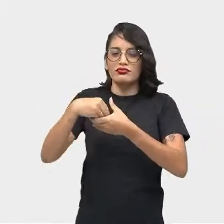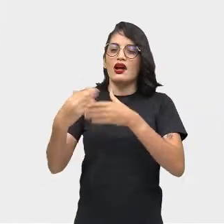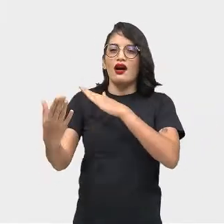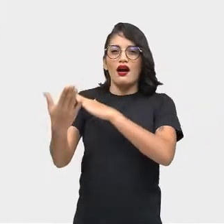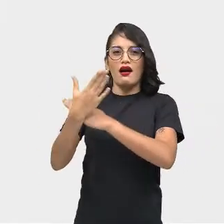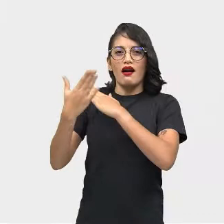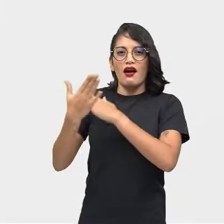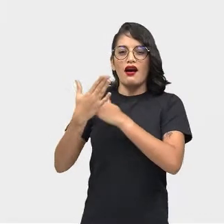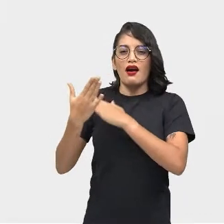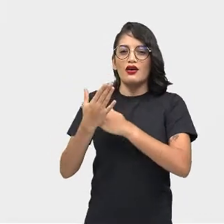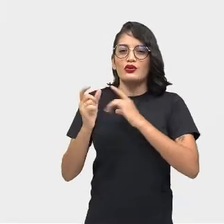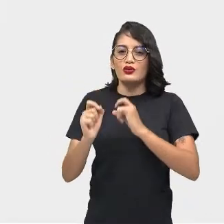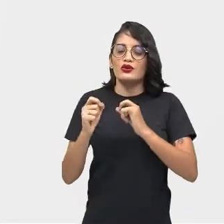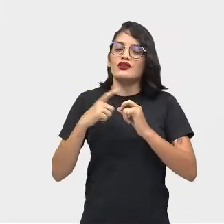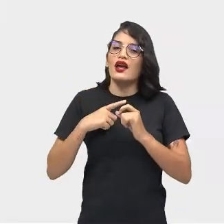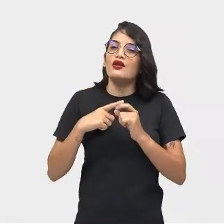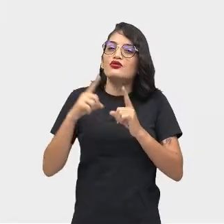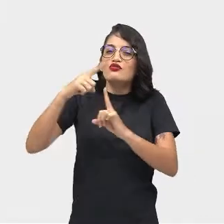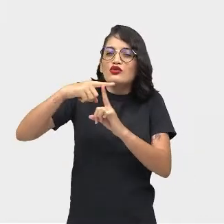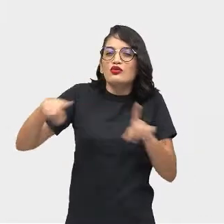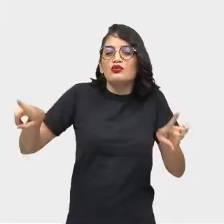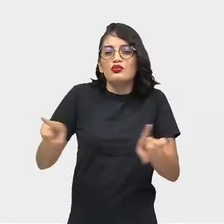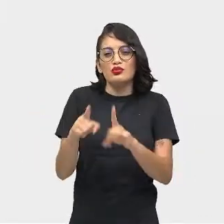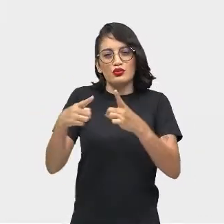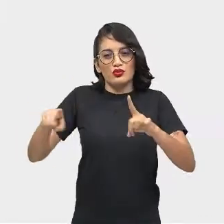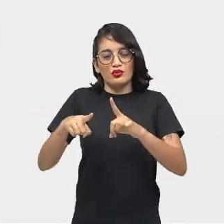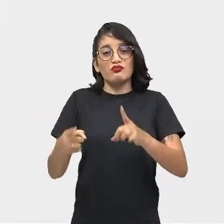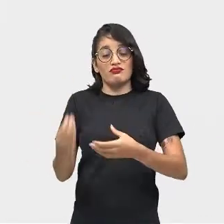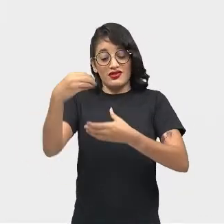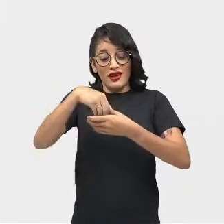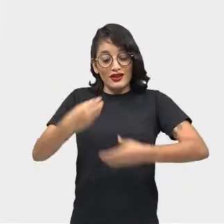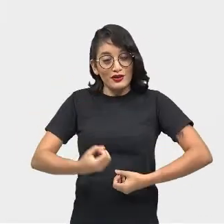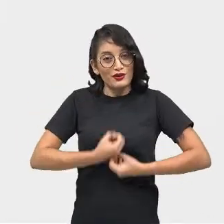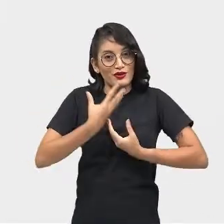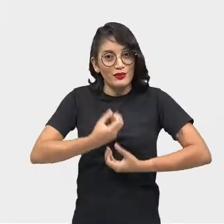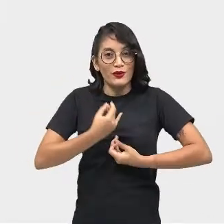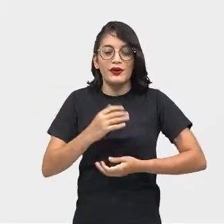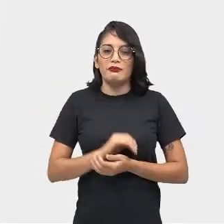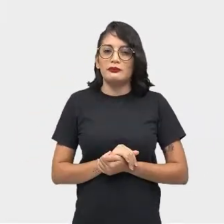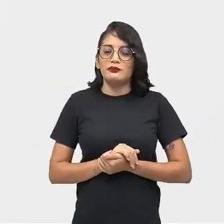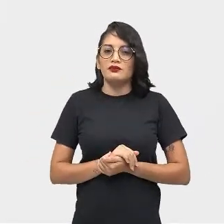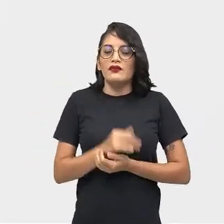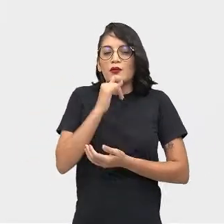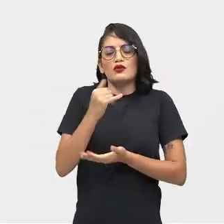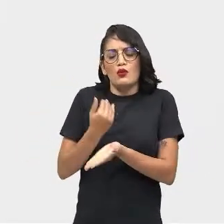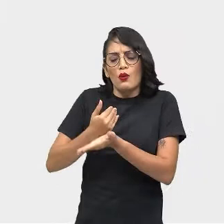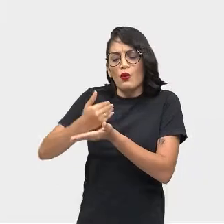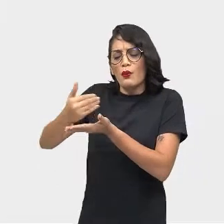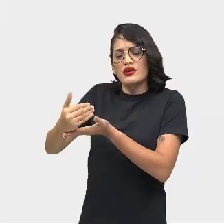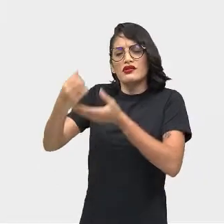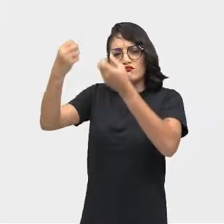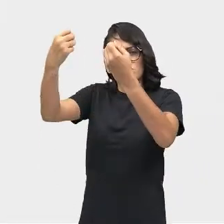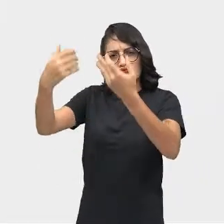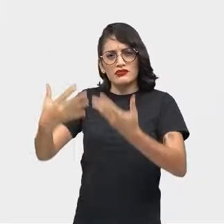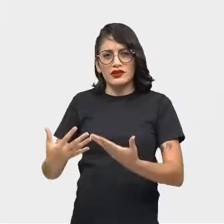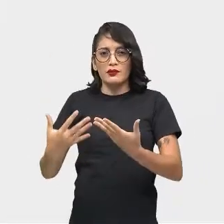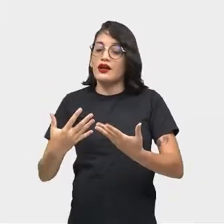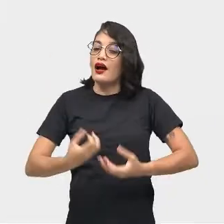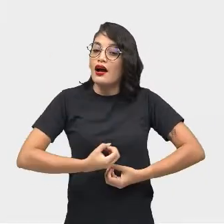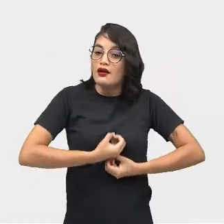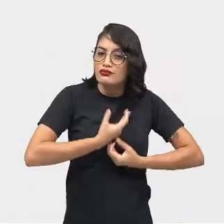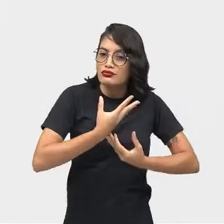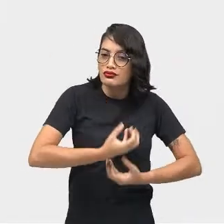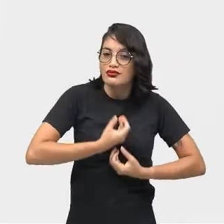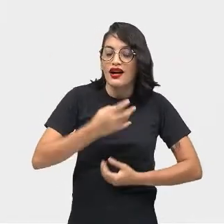proporcionar certa musicalidade ao poema. Então, quando nós falarmos de poema,